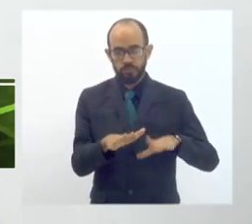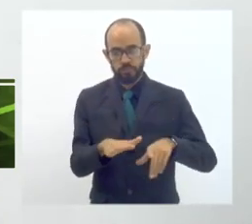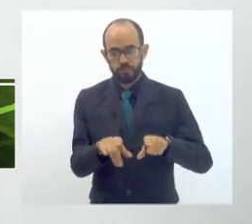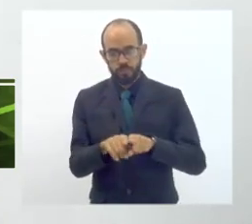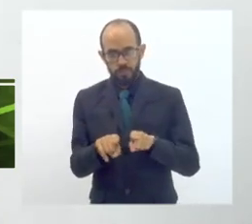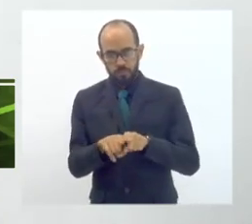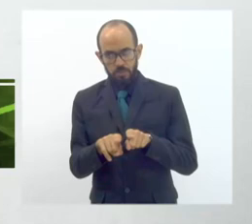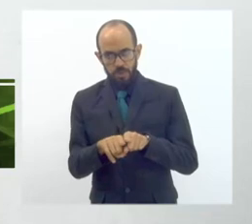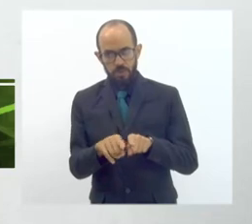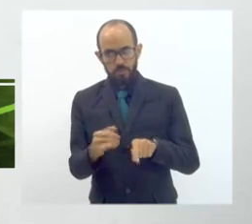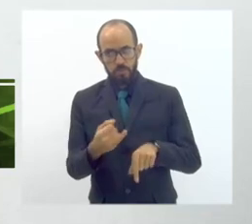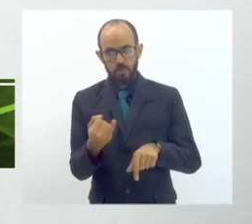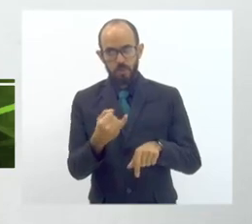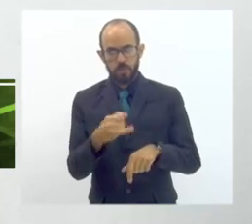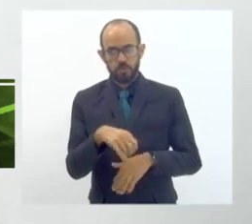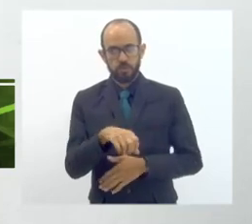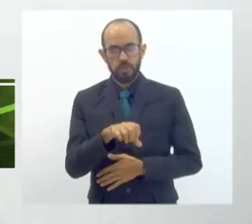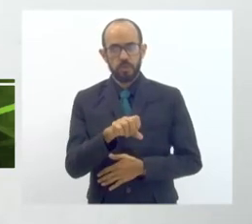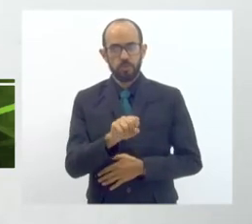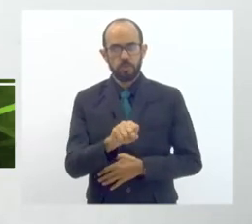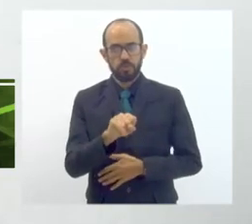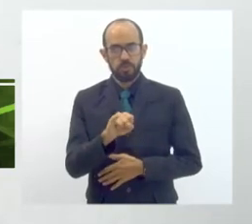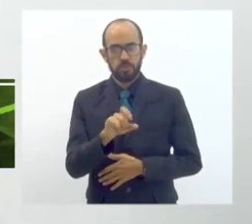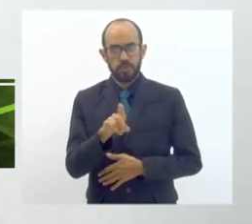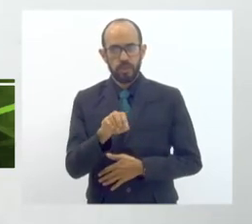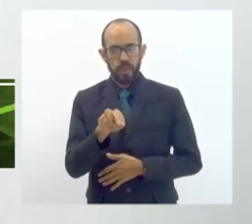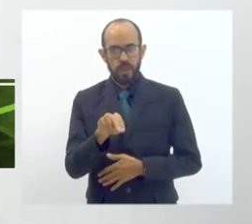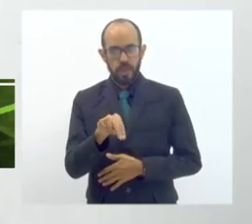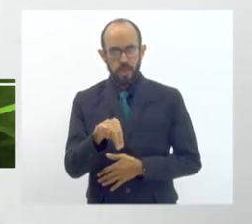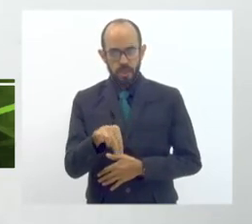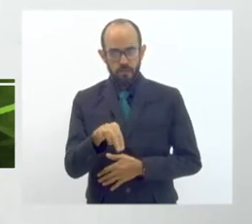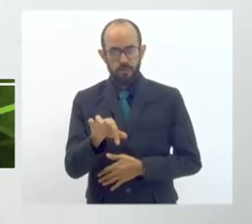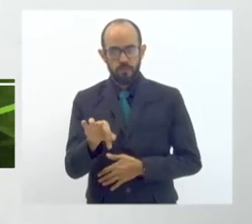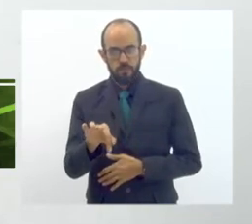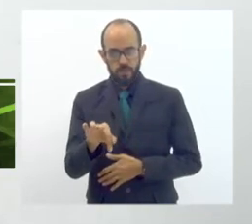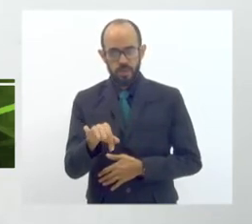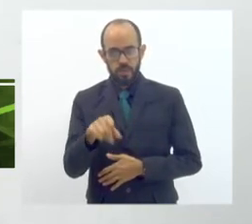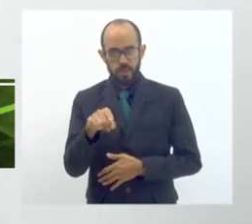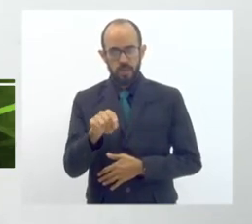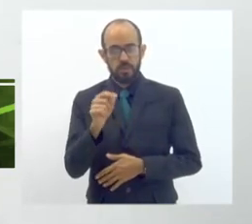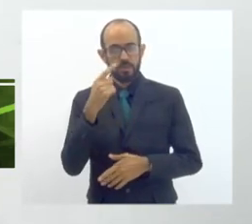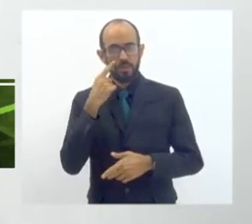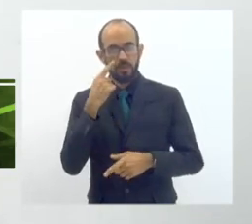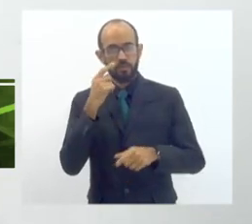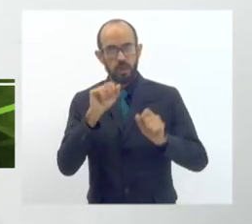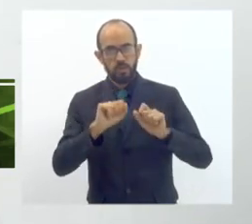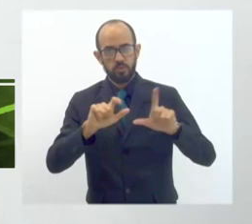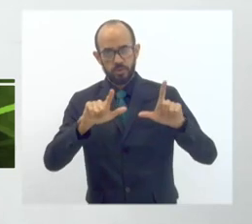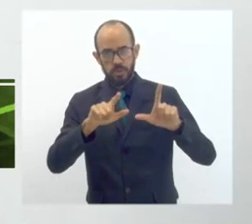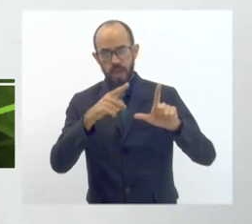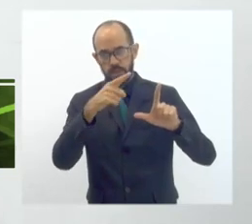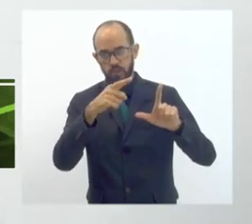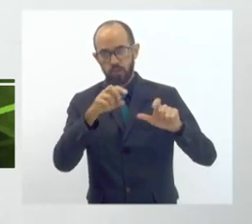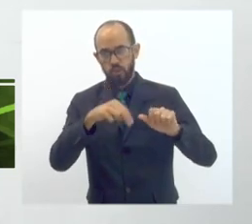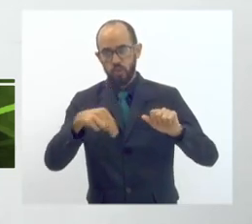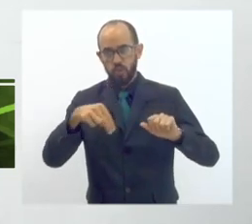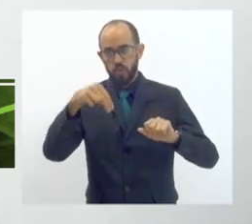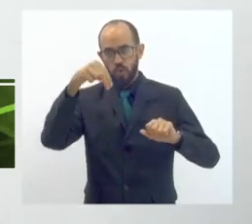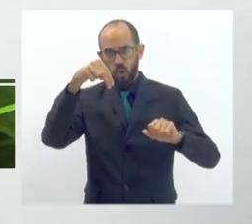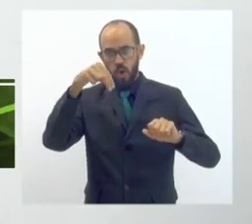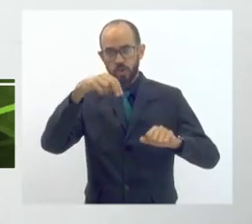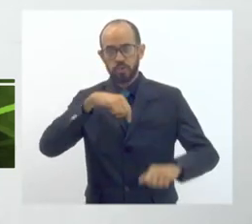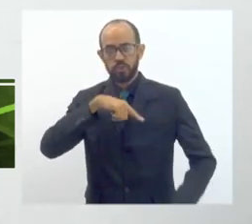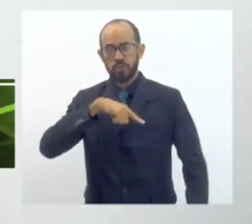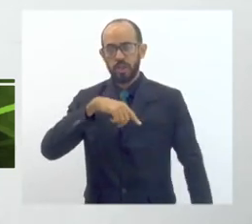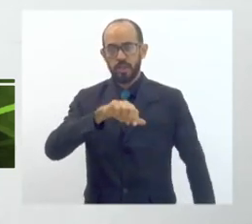consórcio CIDENF, né, para passar o slide, por favor, o Norte Fluminense, nós estamos hoje com 14 municípios, mais